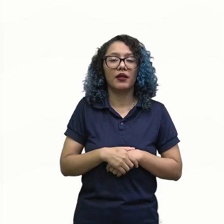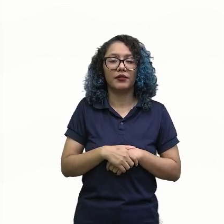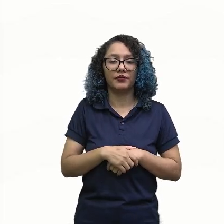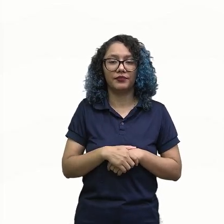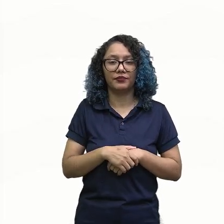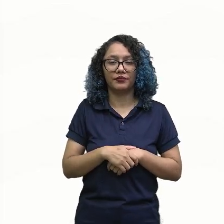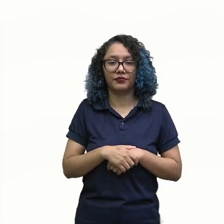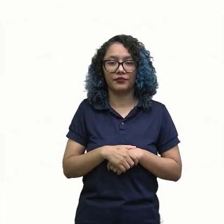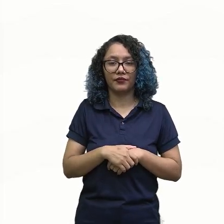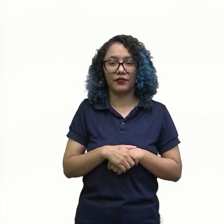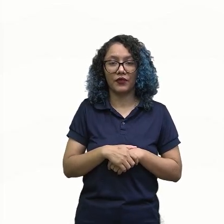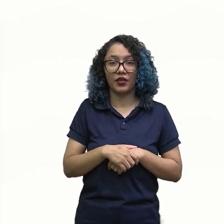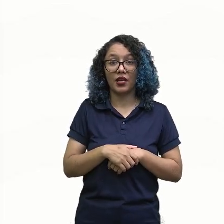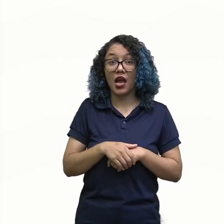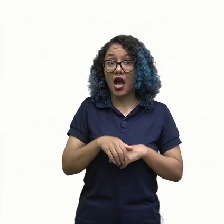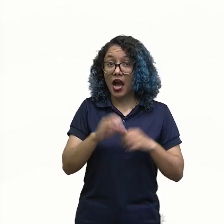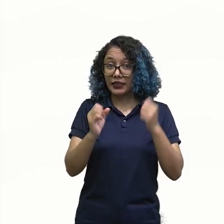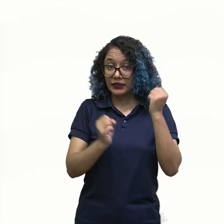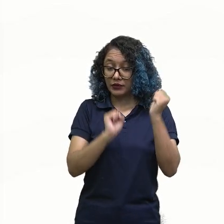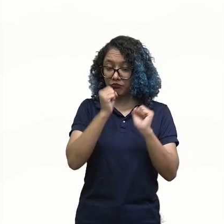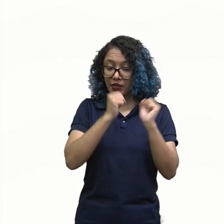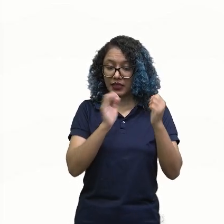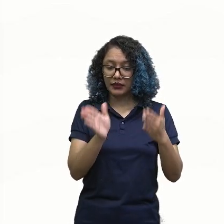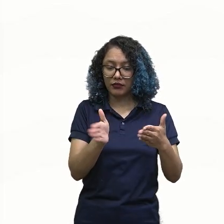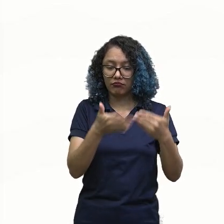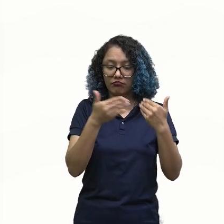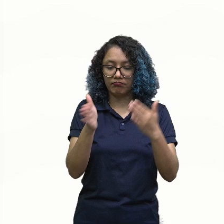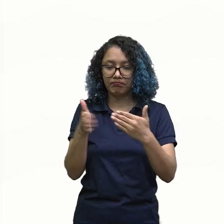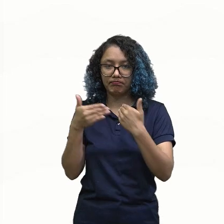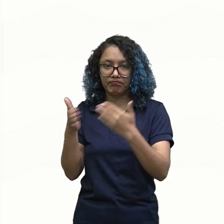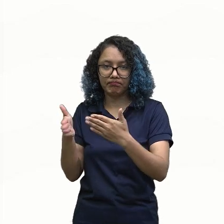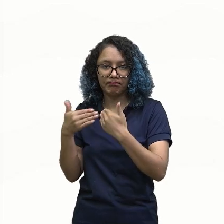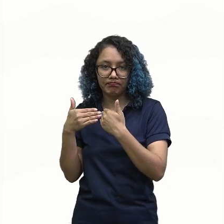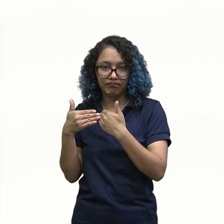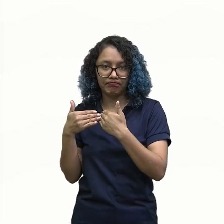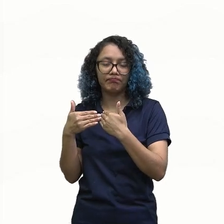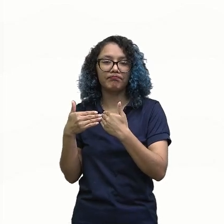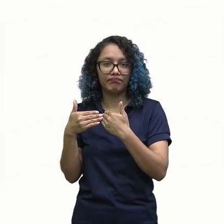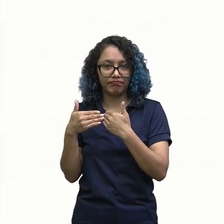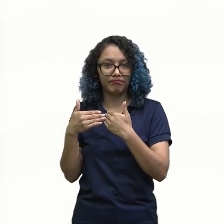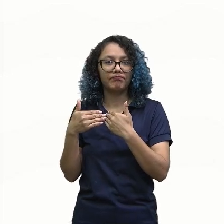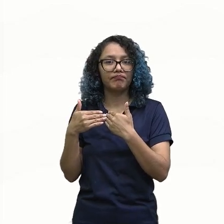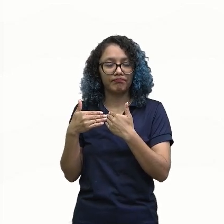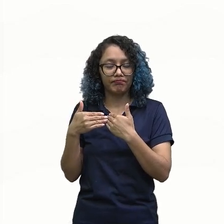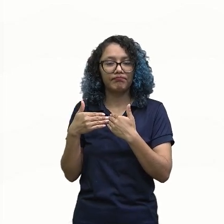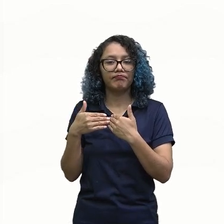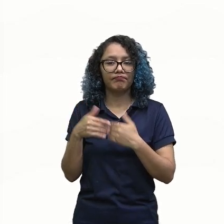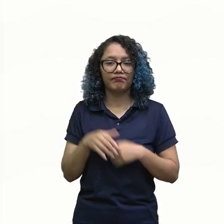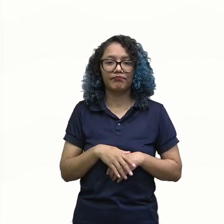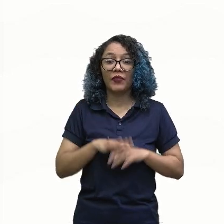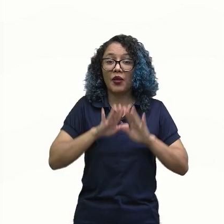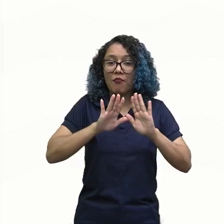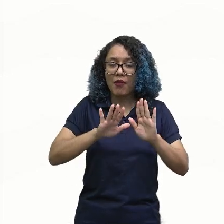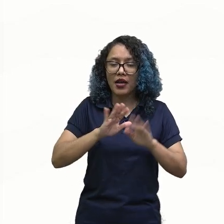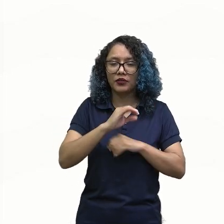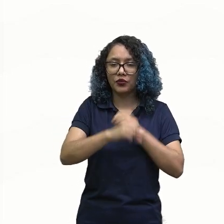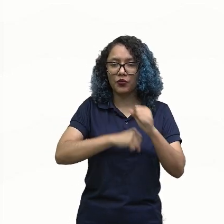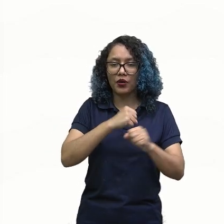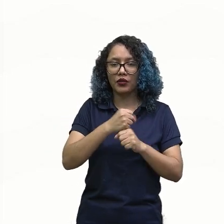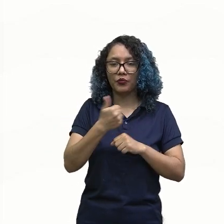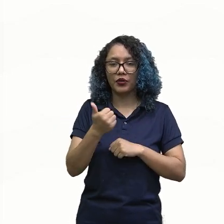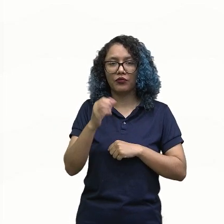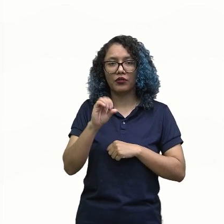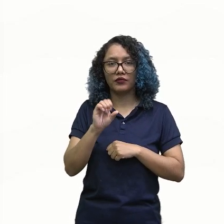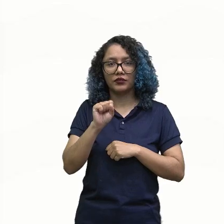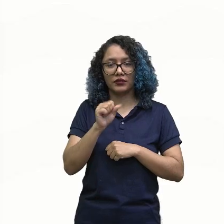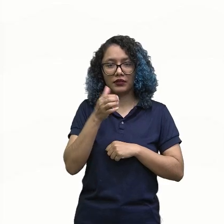serem fechadas, né? Então, note aqui que começaram a ser fechadas. Mas teve um ano,